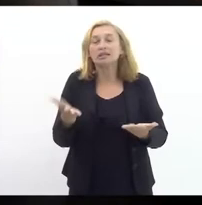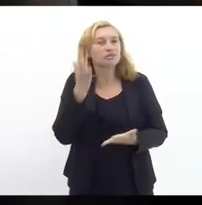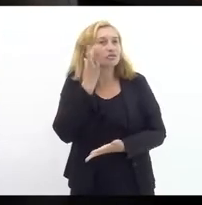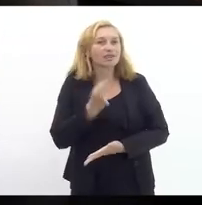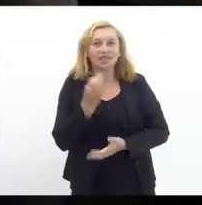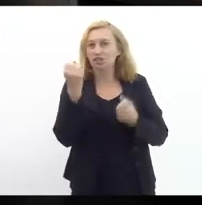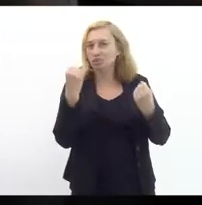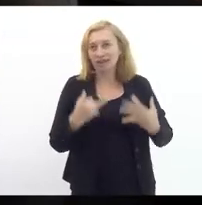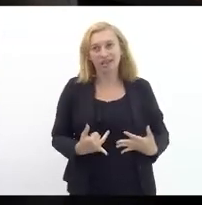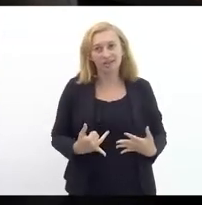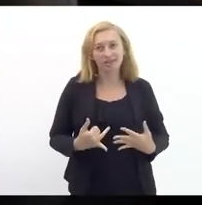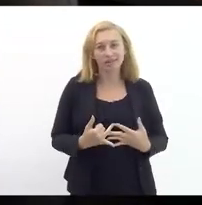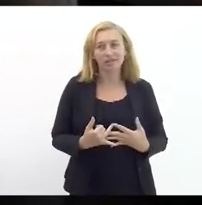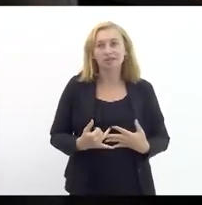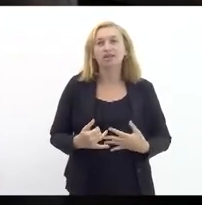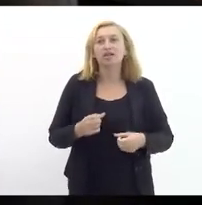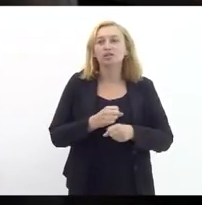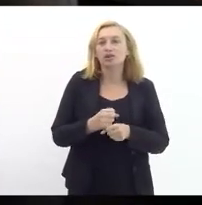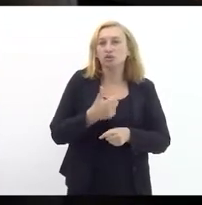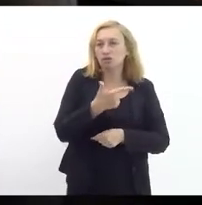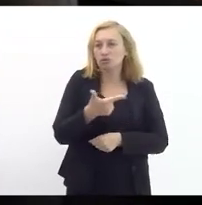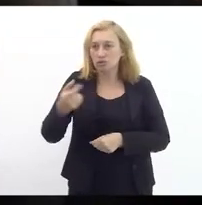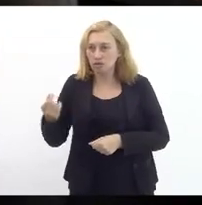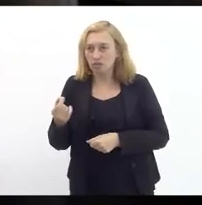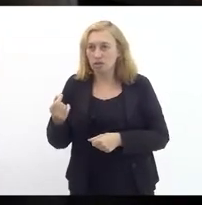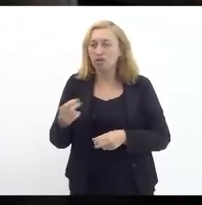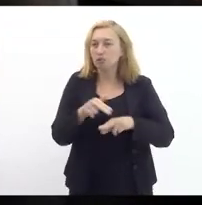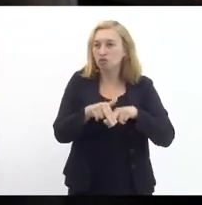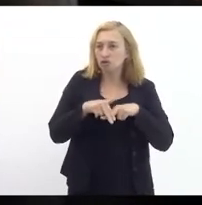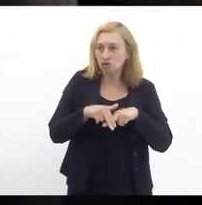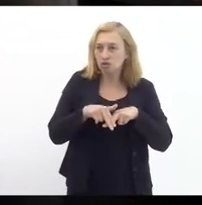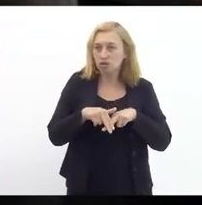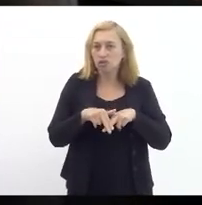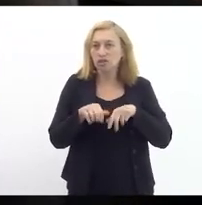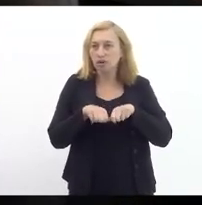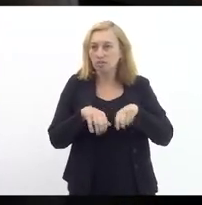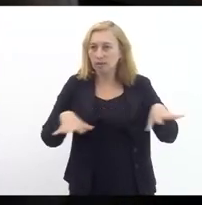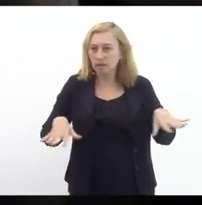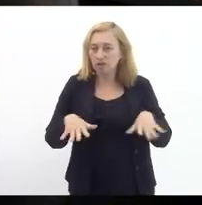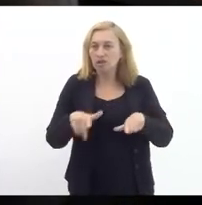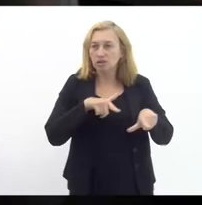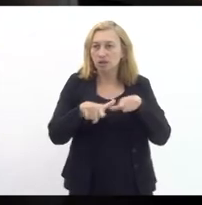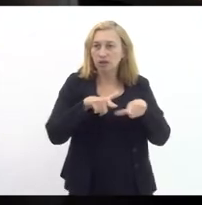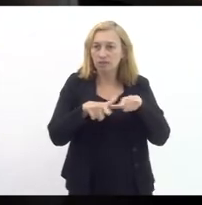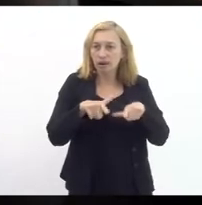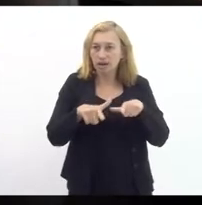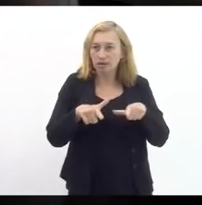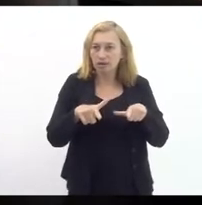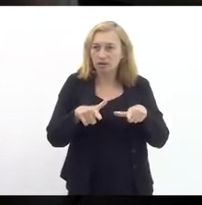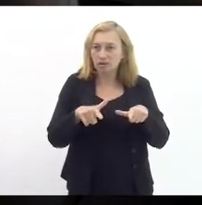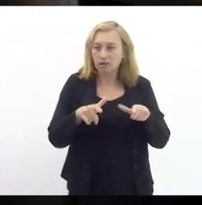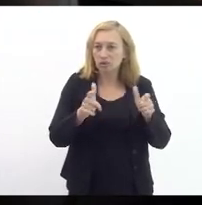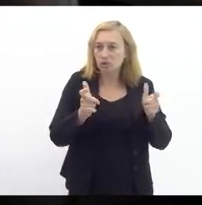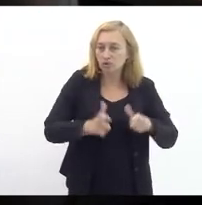dizer, deputado. Em 2020, em razão da pandemia, os trabalhos de campo foram suspensos,